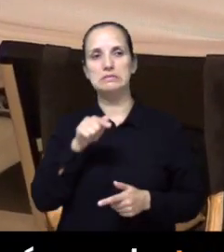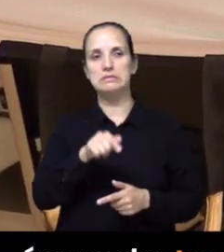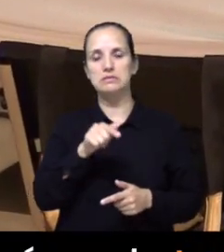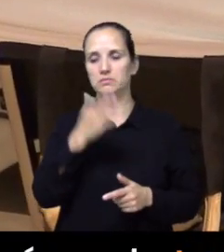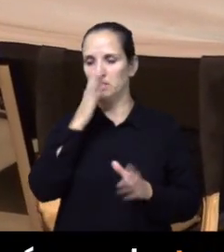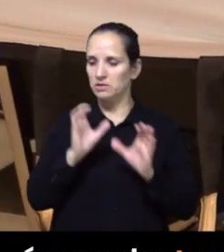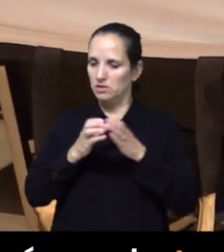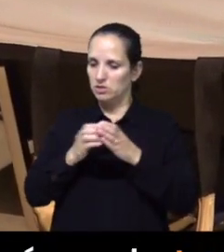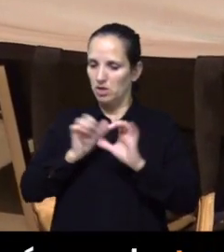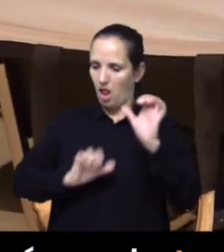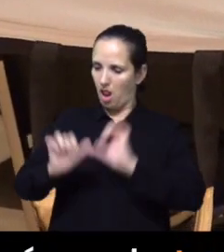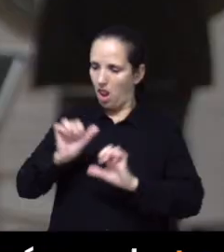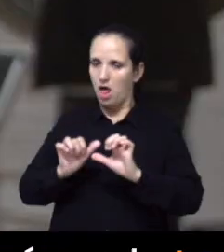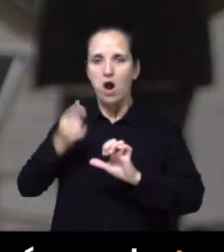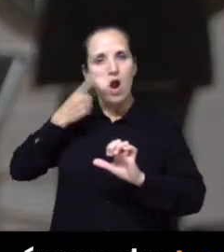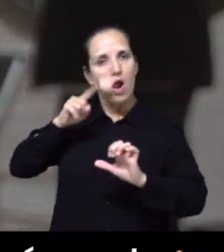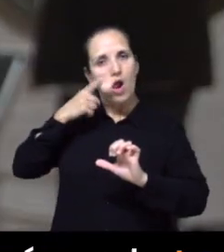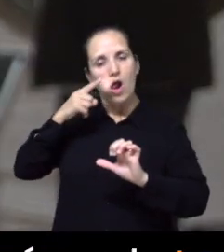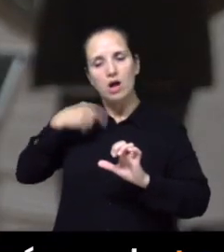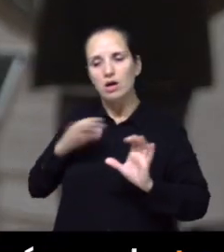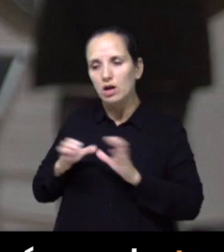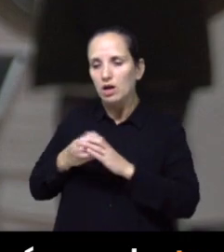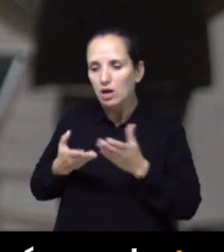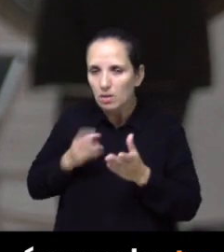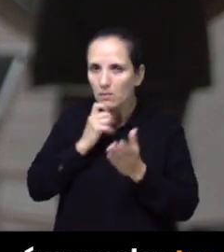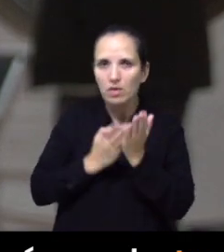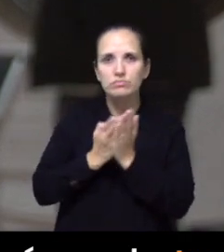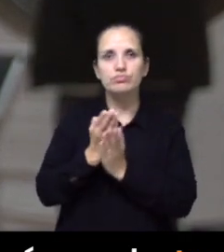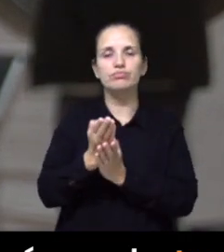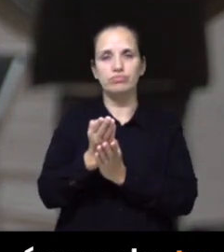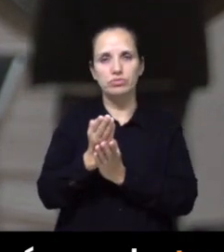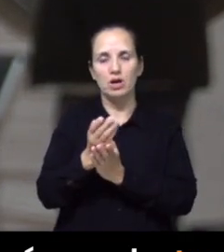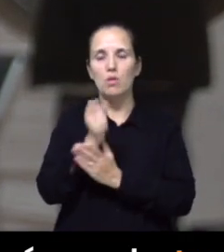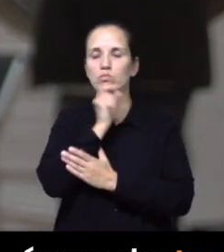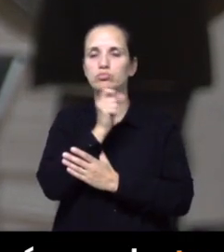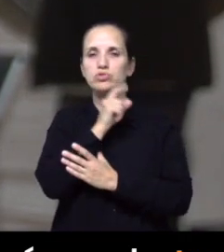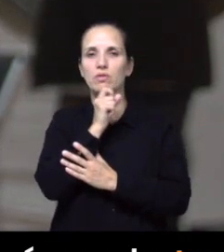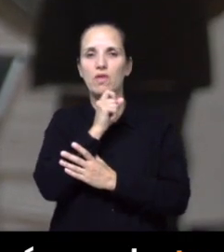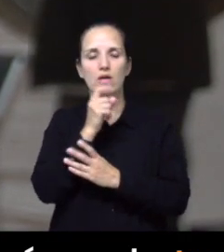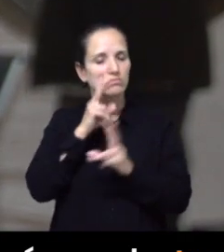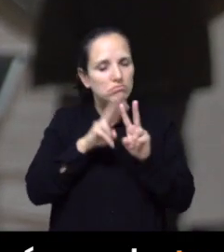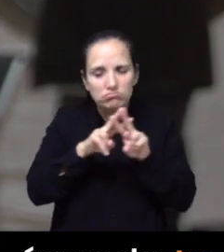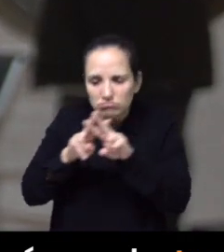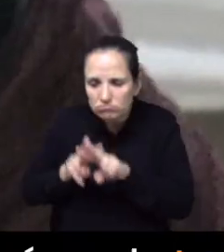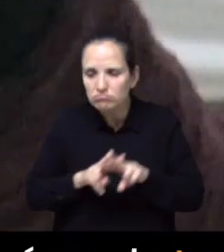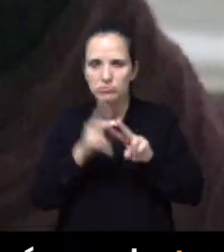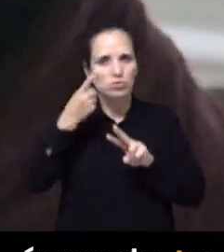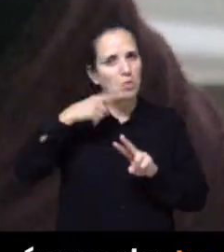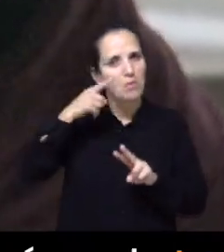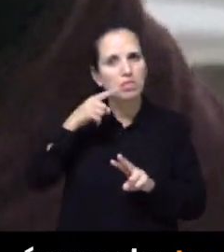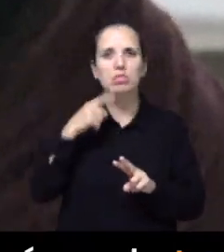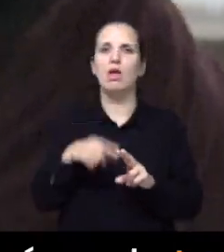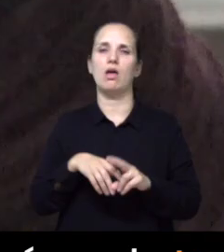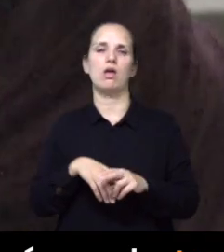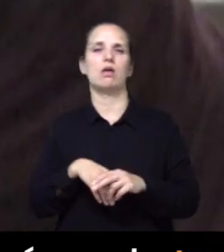Este tipo de laboratórios, estes espaços de residência, onde há a possibilidade de explorar